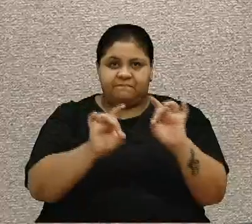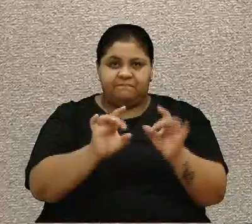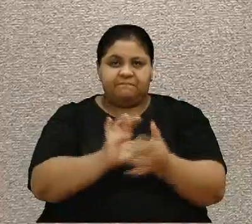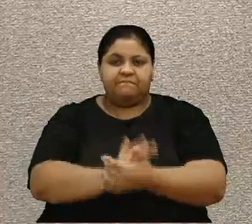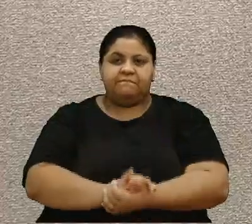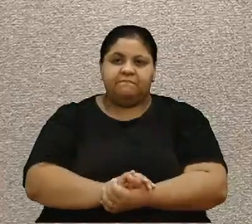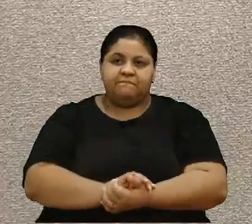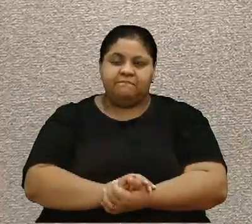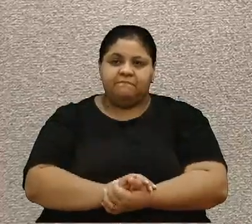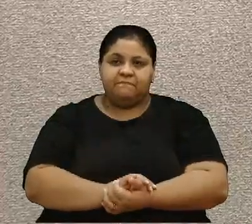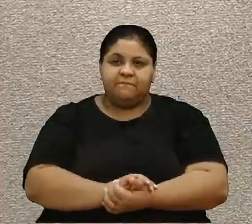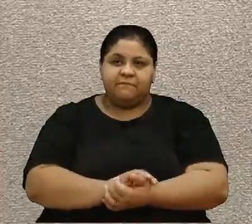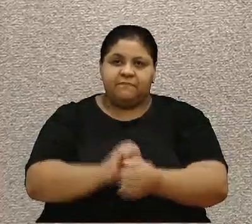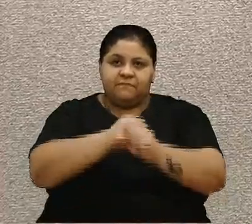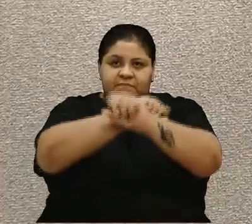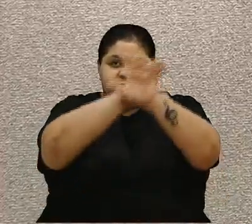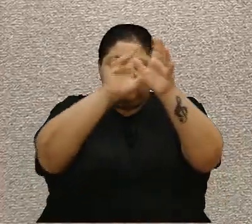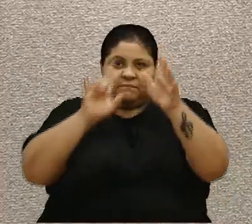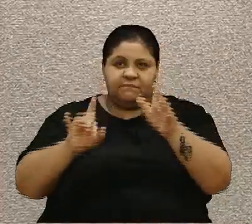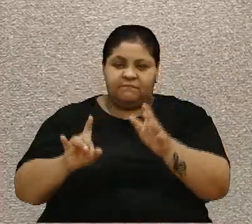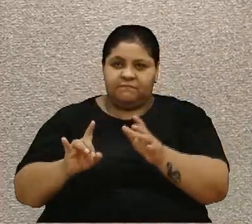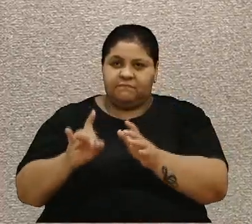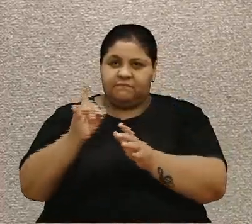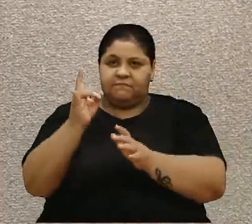Corrigindo a minha última fala, são R$